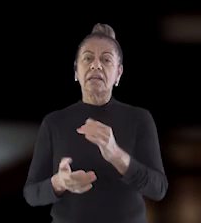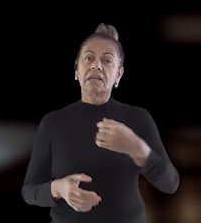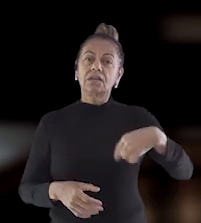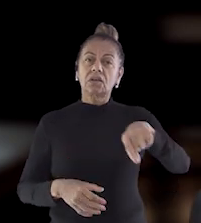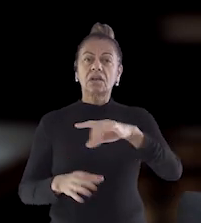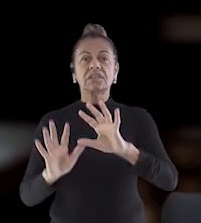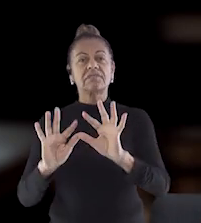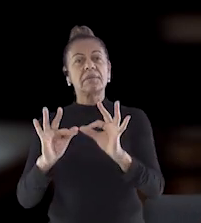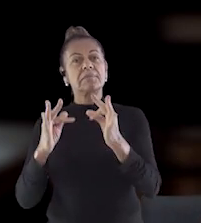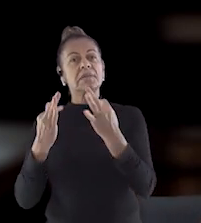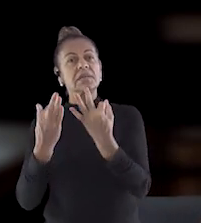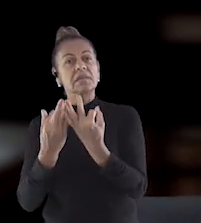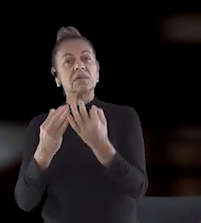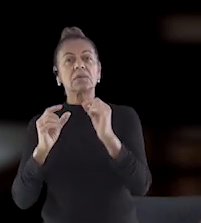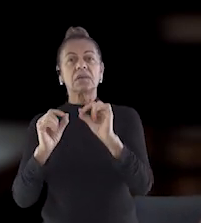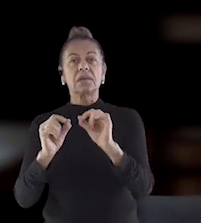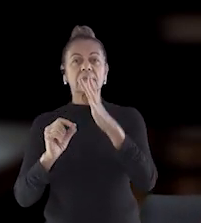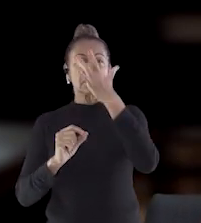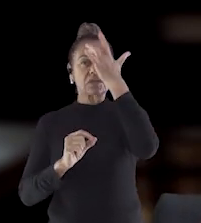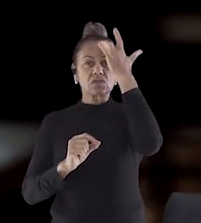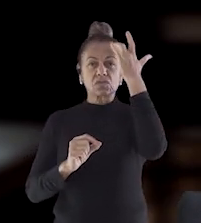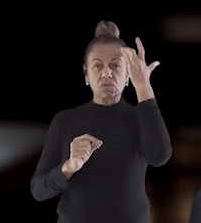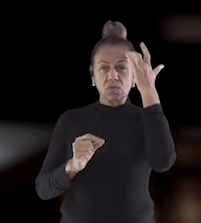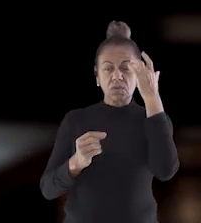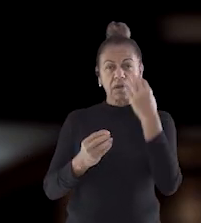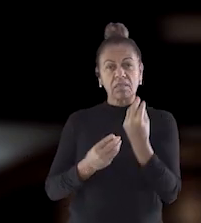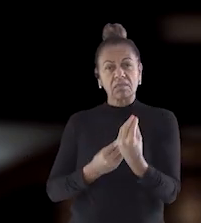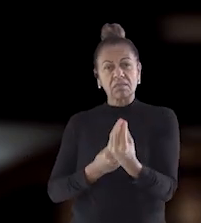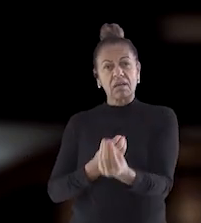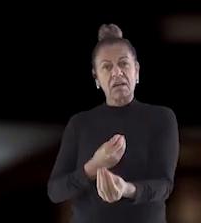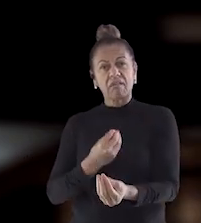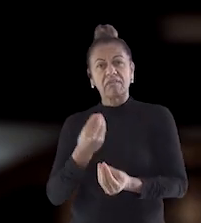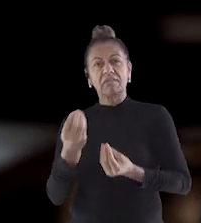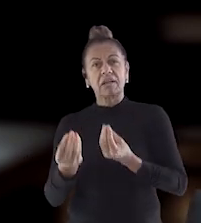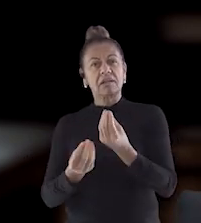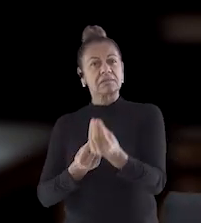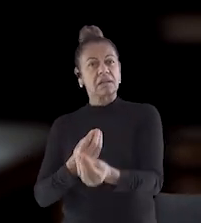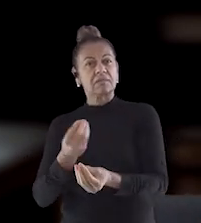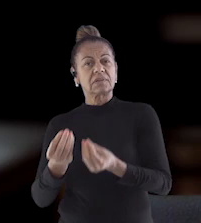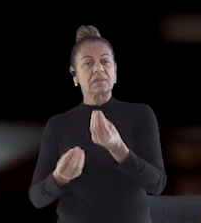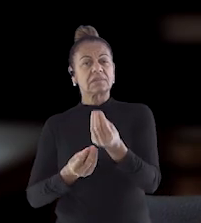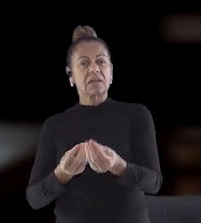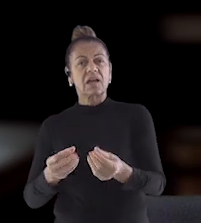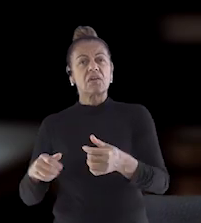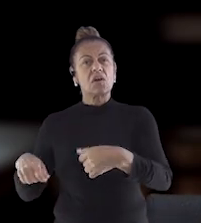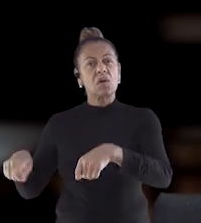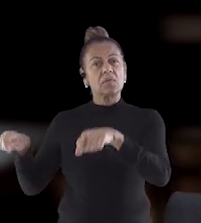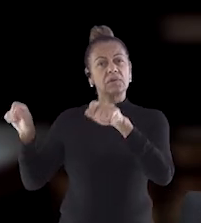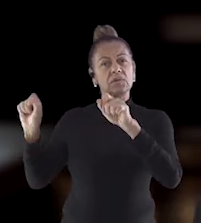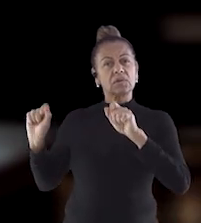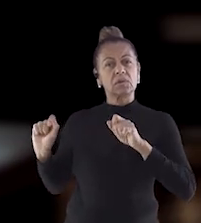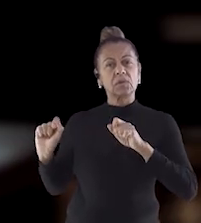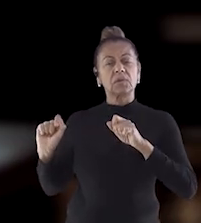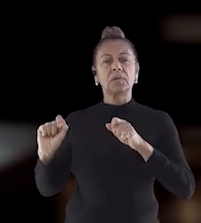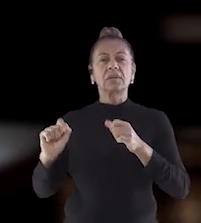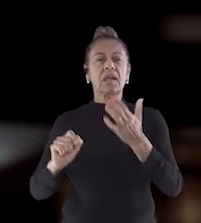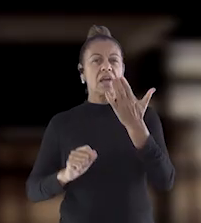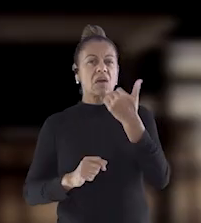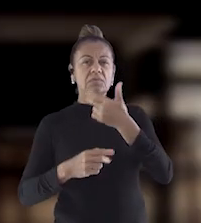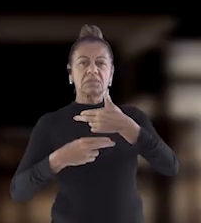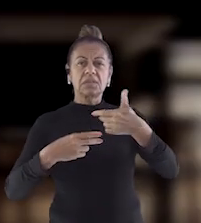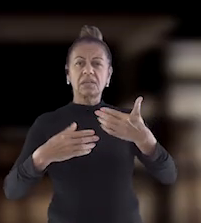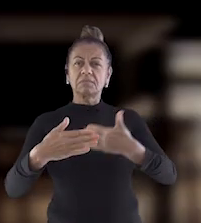nós vivíamos de doações. As pessoas doavam cobertores, cesta básica para